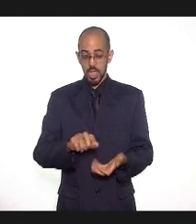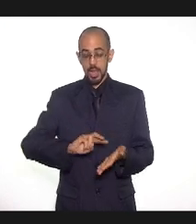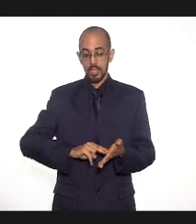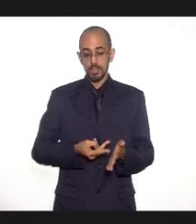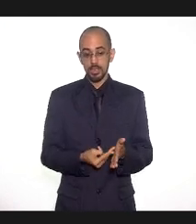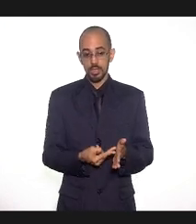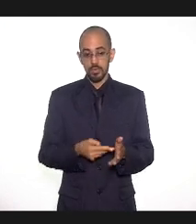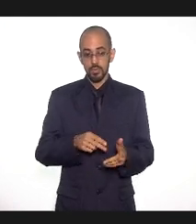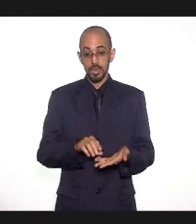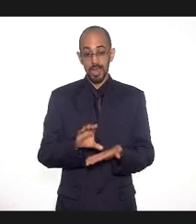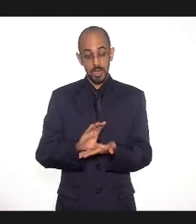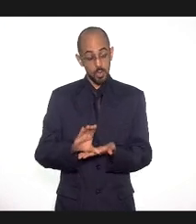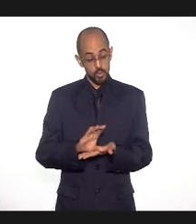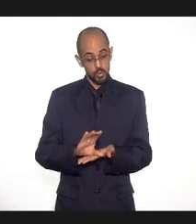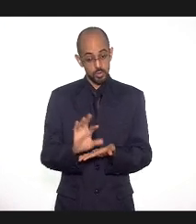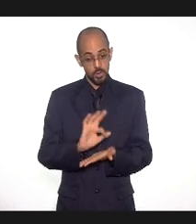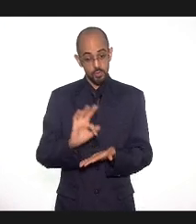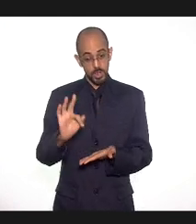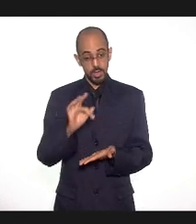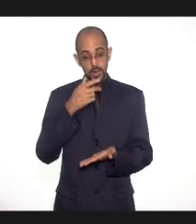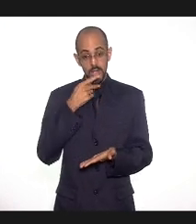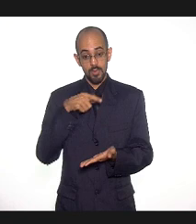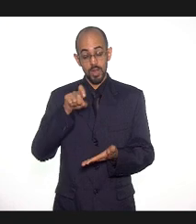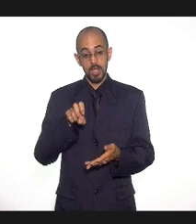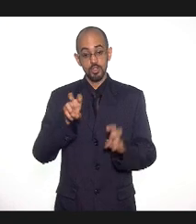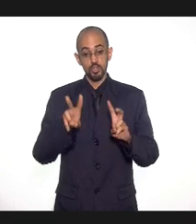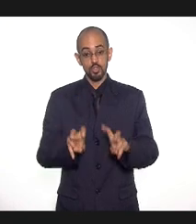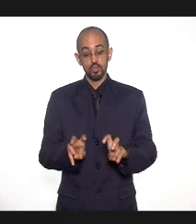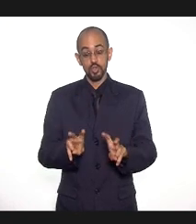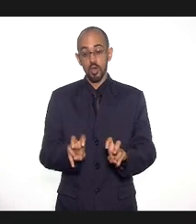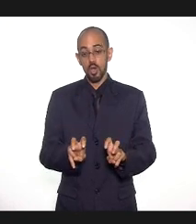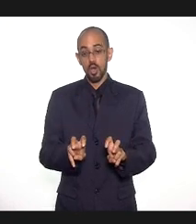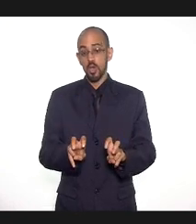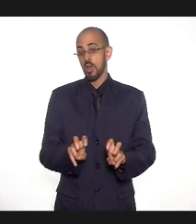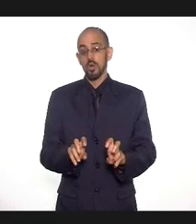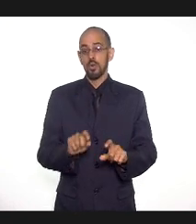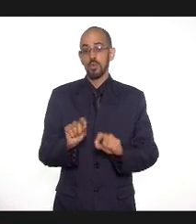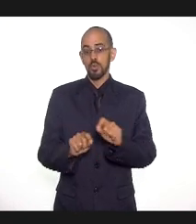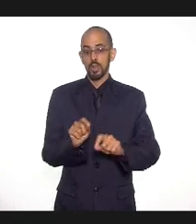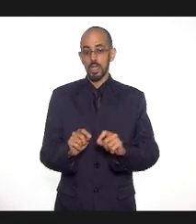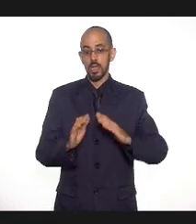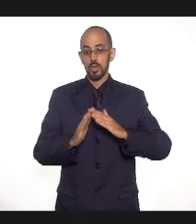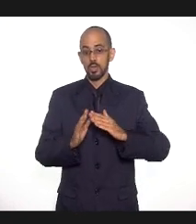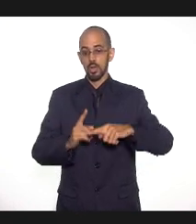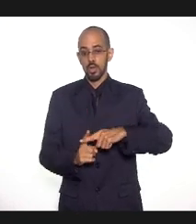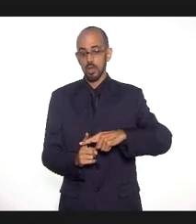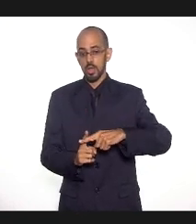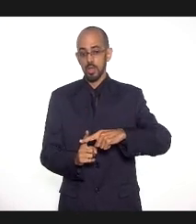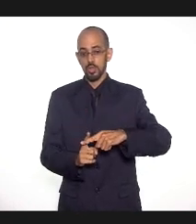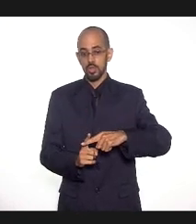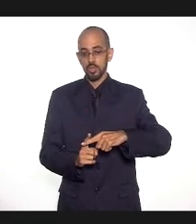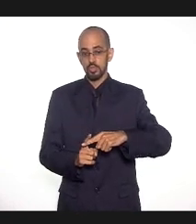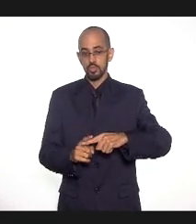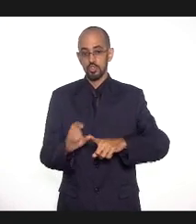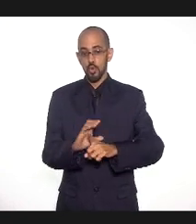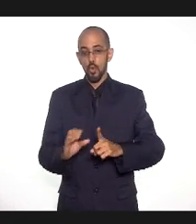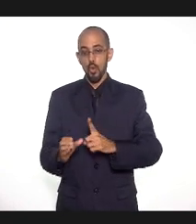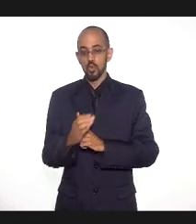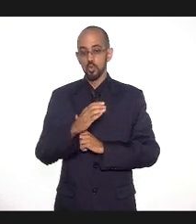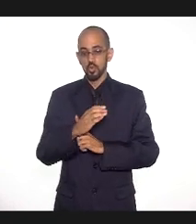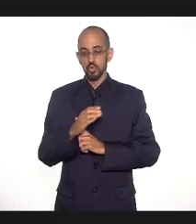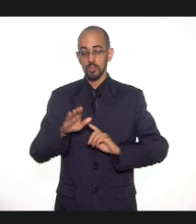fala apenas sobre os templos de cultos. Não é? Aqui ela estende também